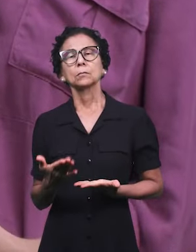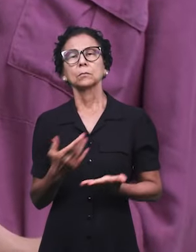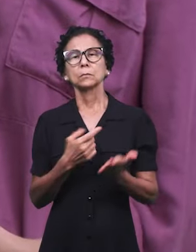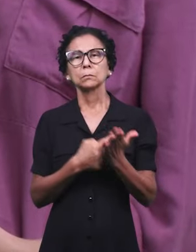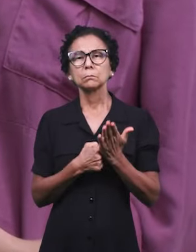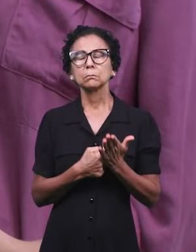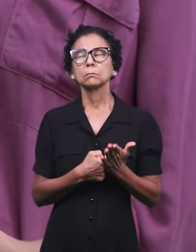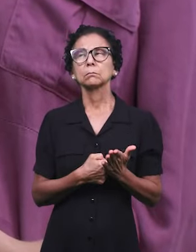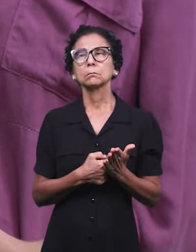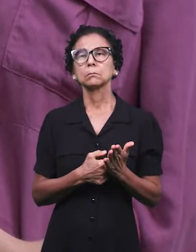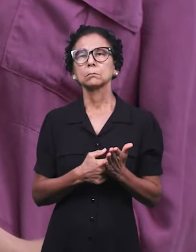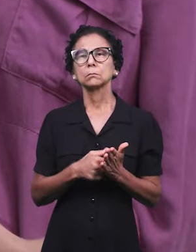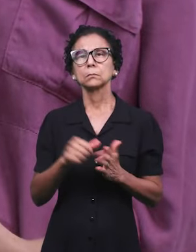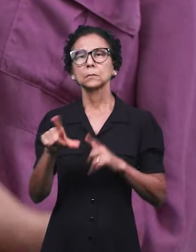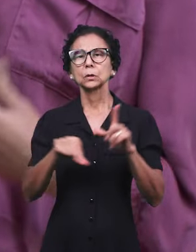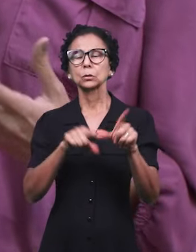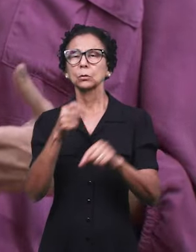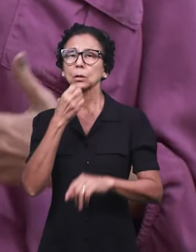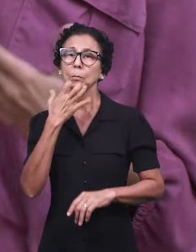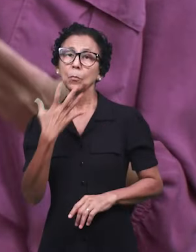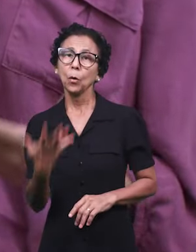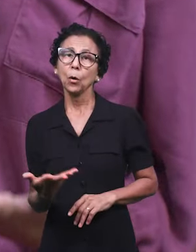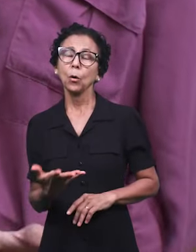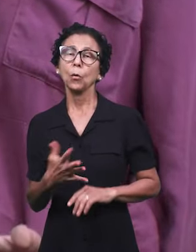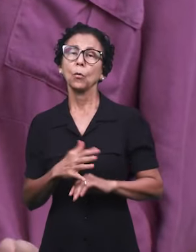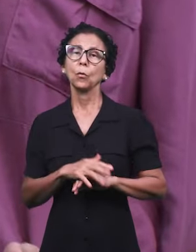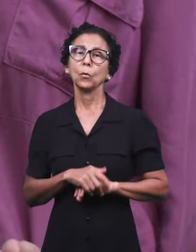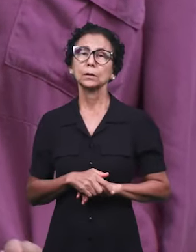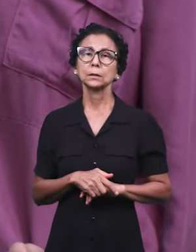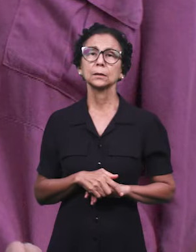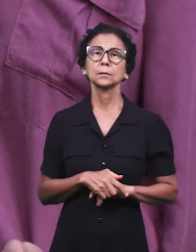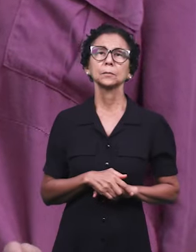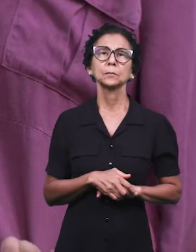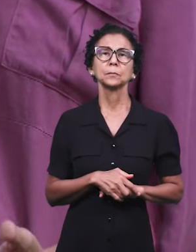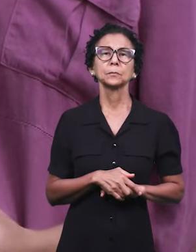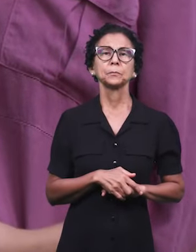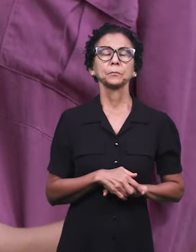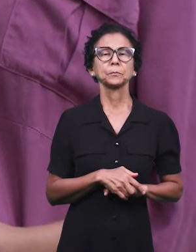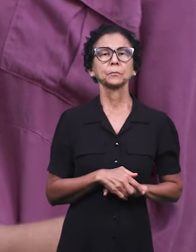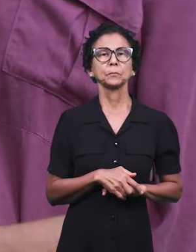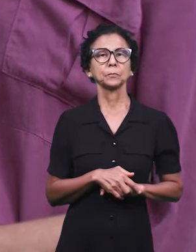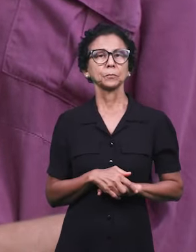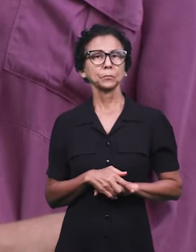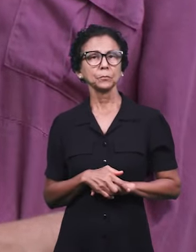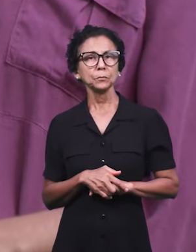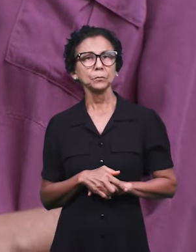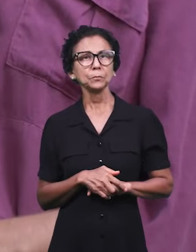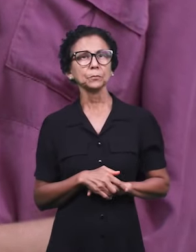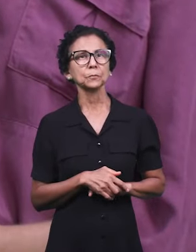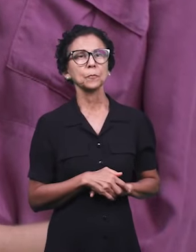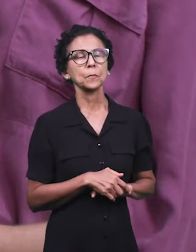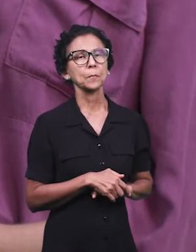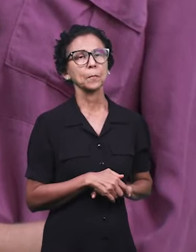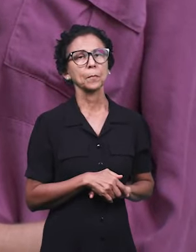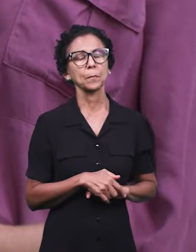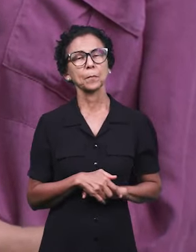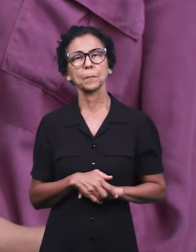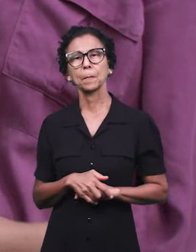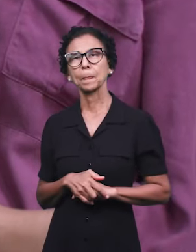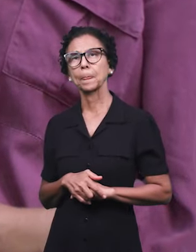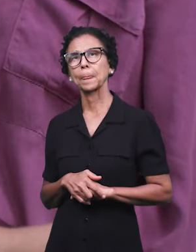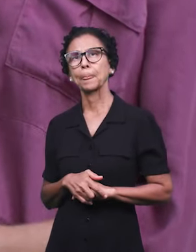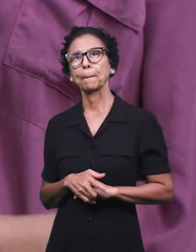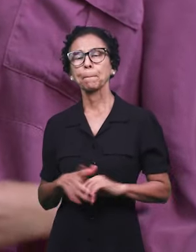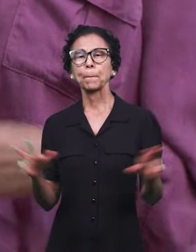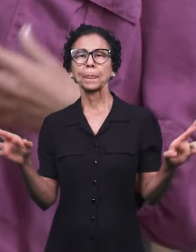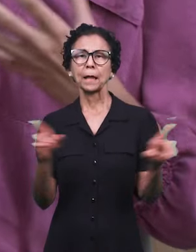boas escolhas e que tomemos as melhores decisões no nosso dia a dia. Então, o autoconhecimento também vai proporcionar, né,